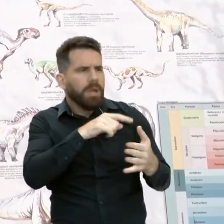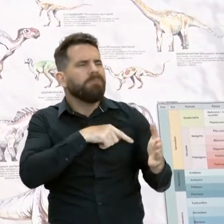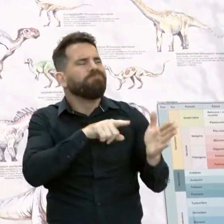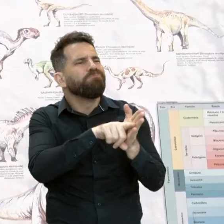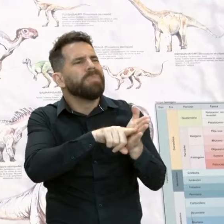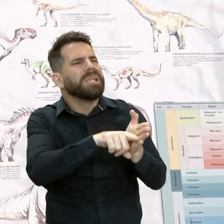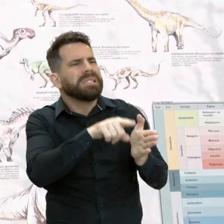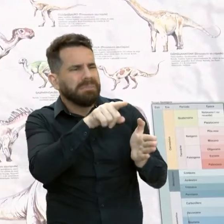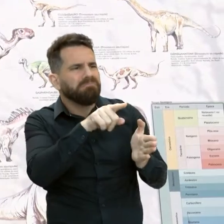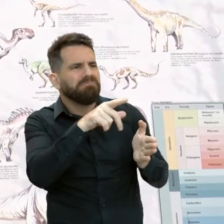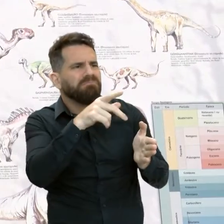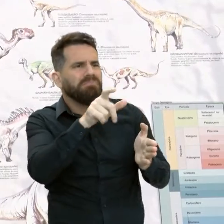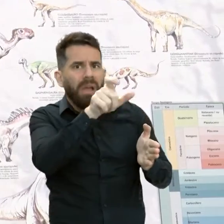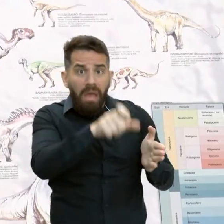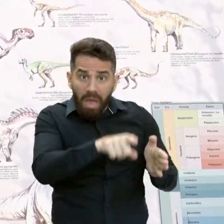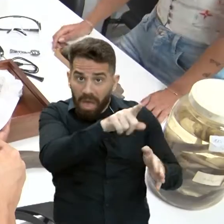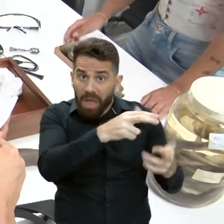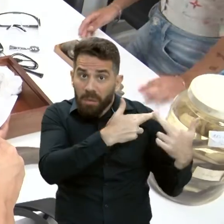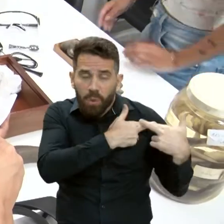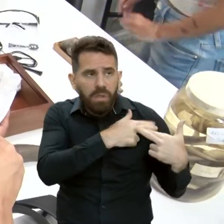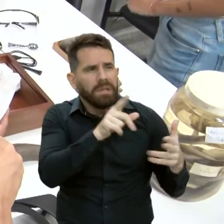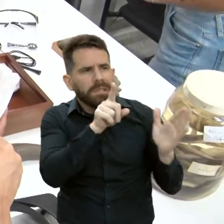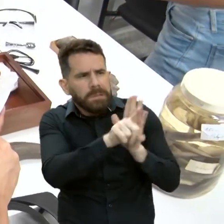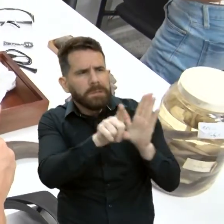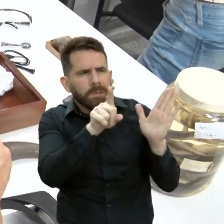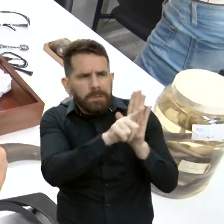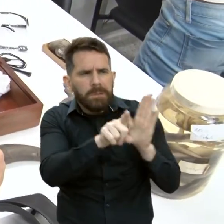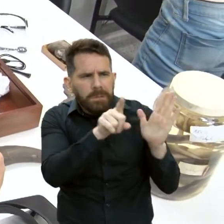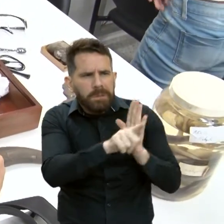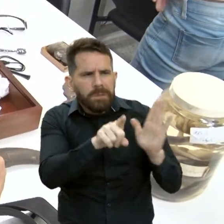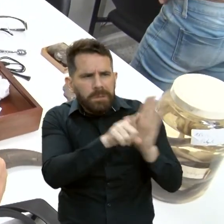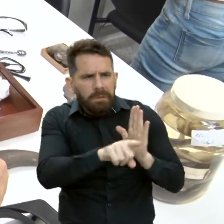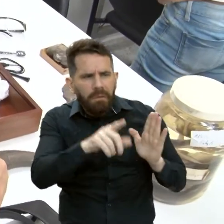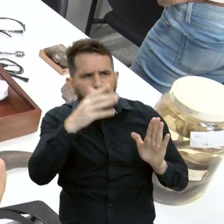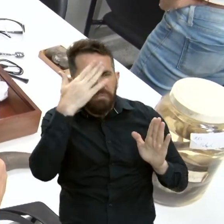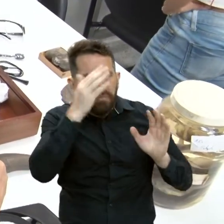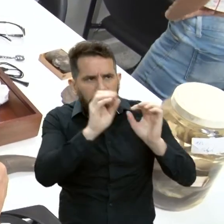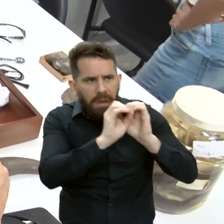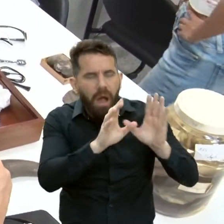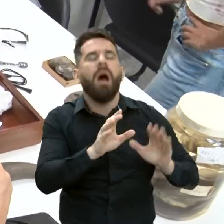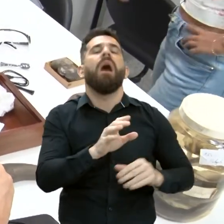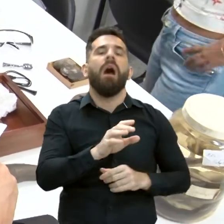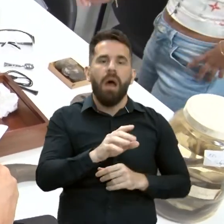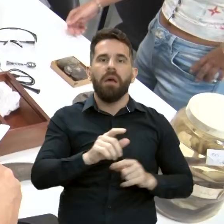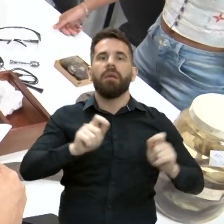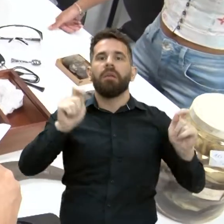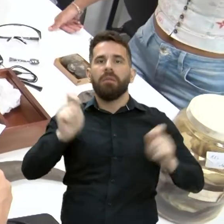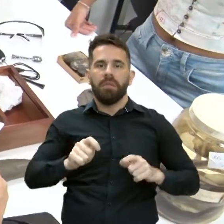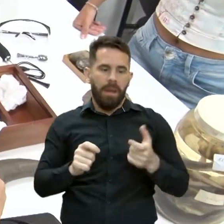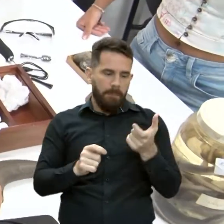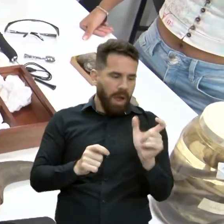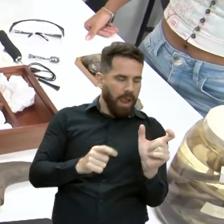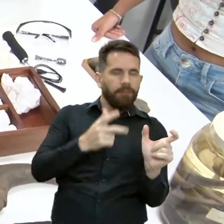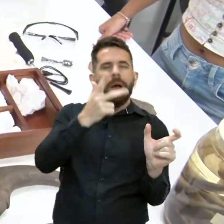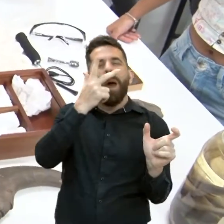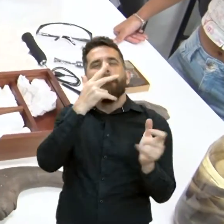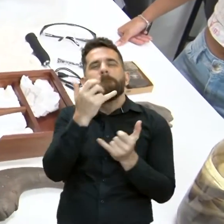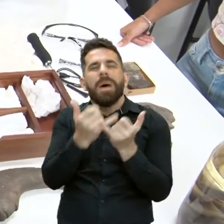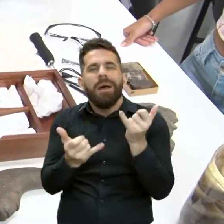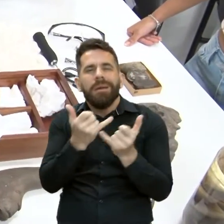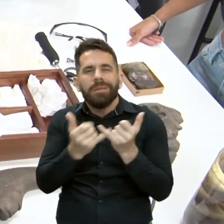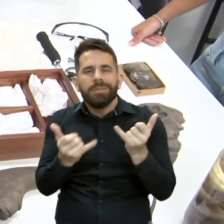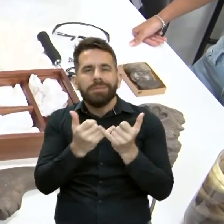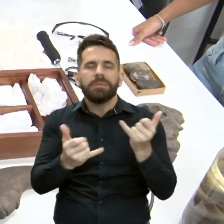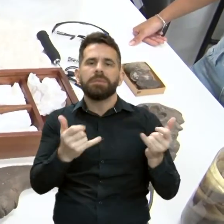muito bem do animal e posteriormente a gente utiliza sinônimos, utilizamos palavras que são